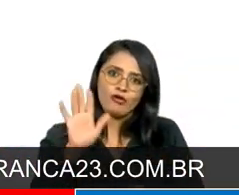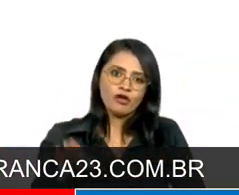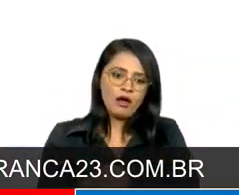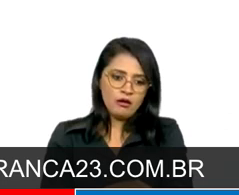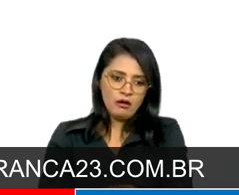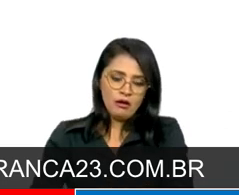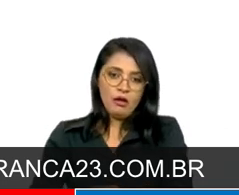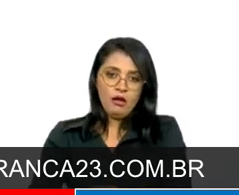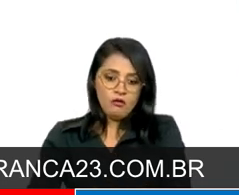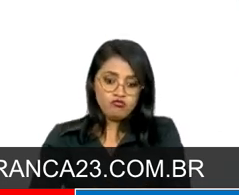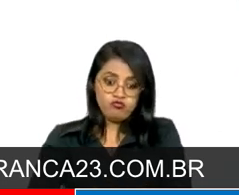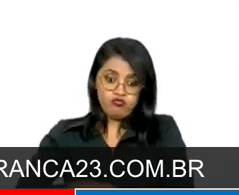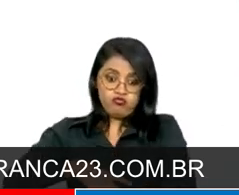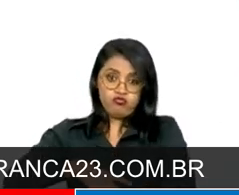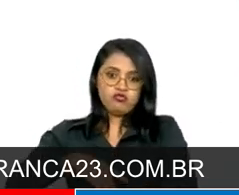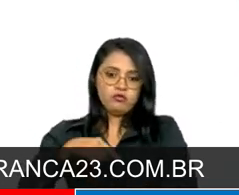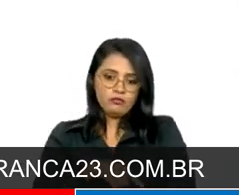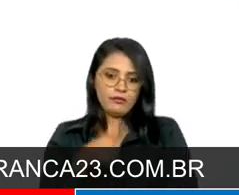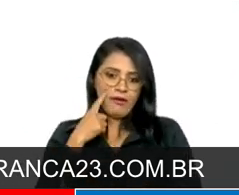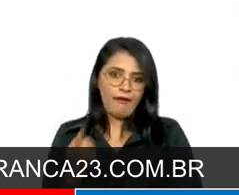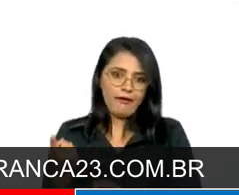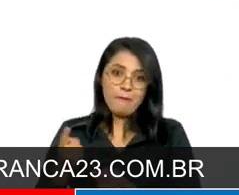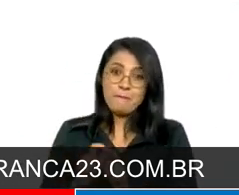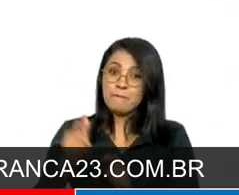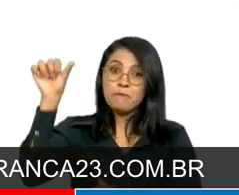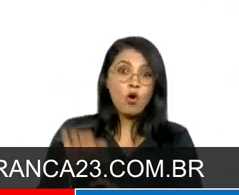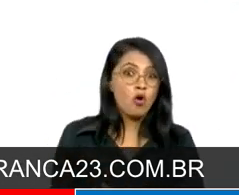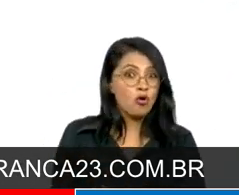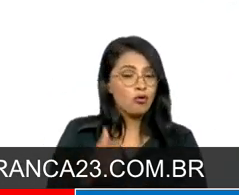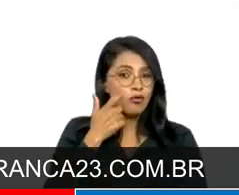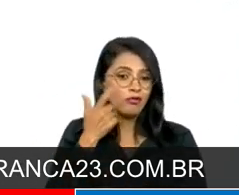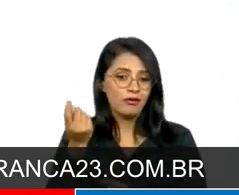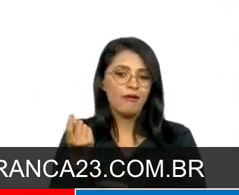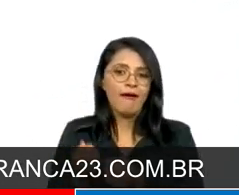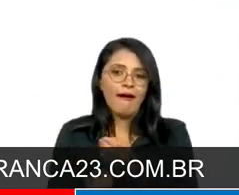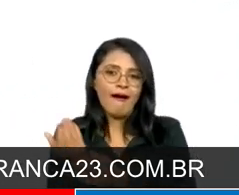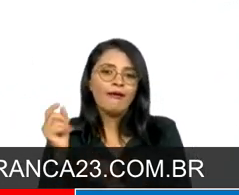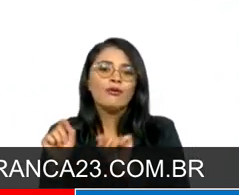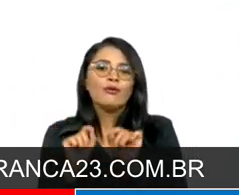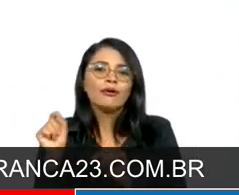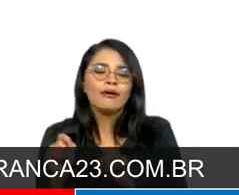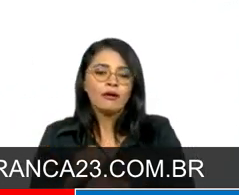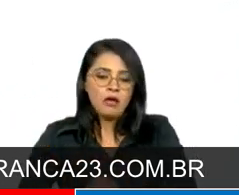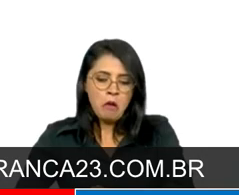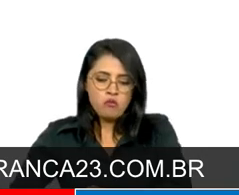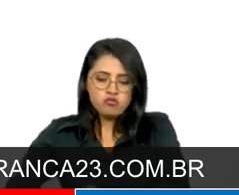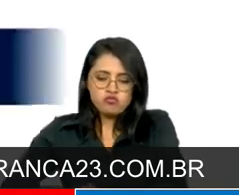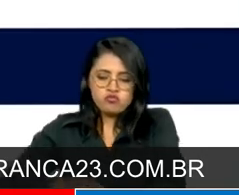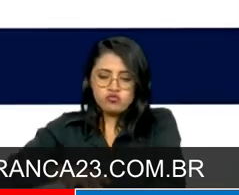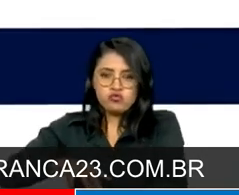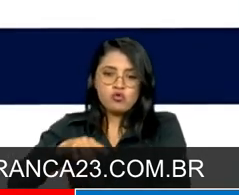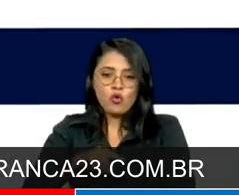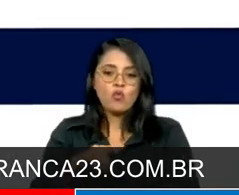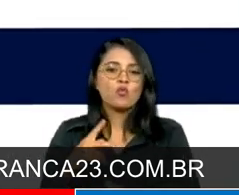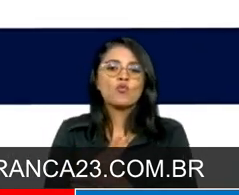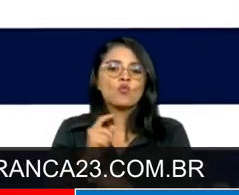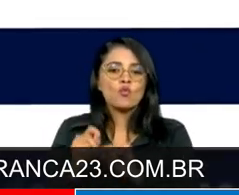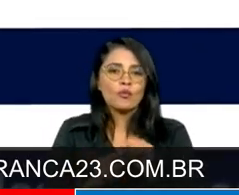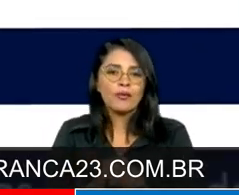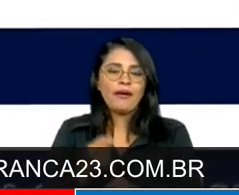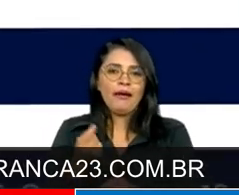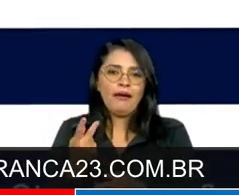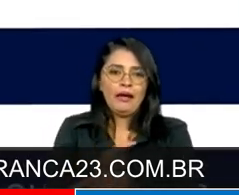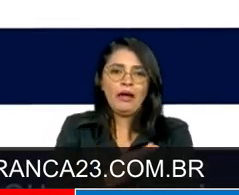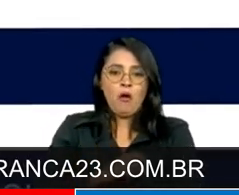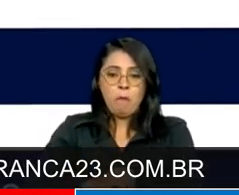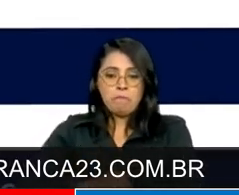que essas veias já dilatadas, elas se dilatam ainda mais. E com isso, elas produzem ainda mais a questão do edema,